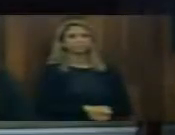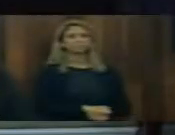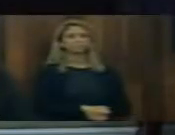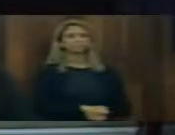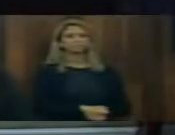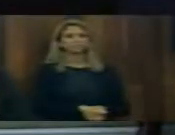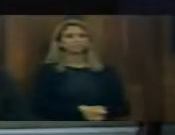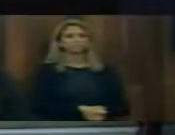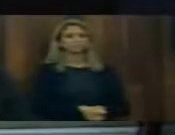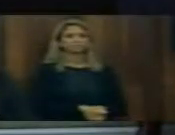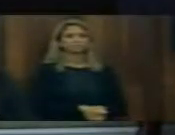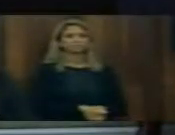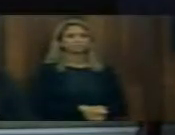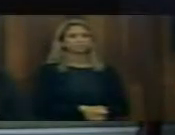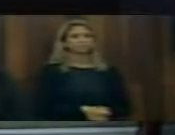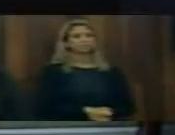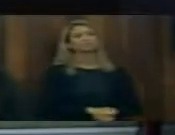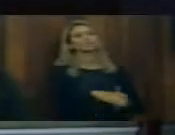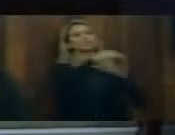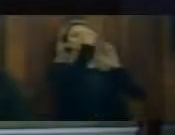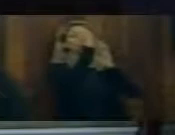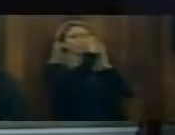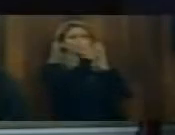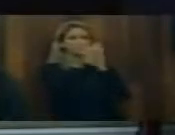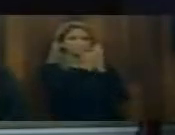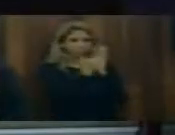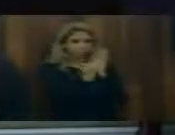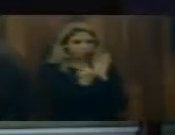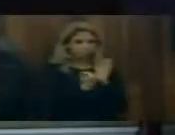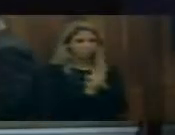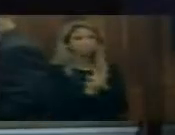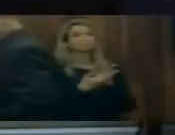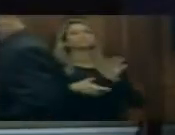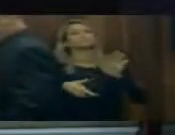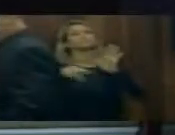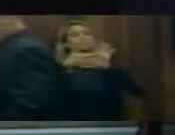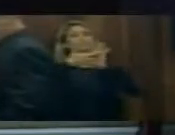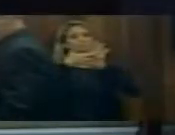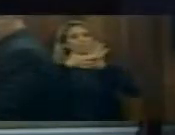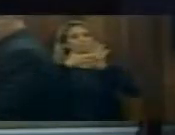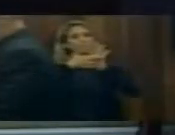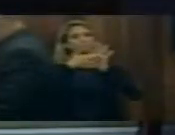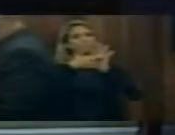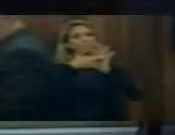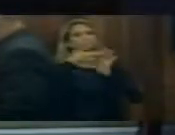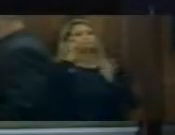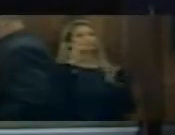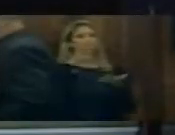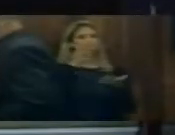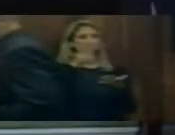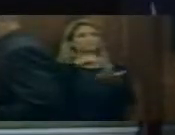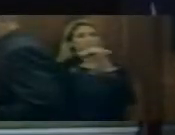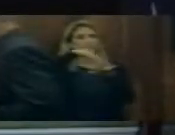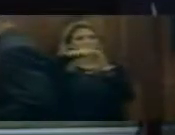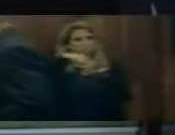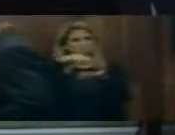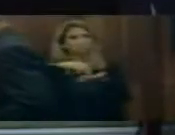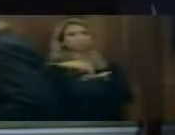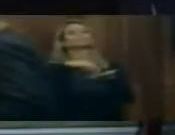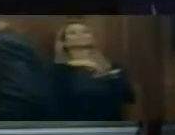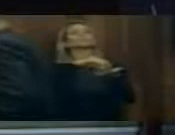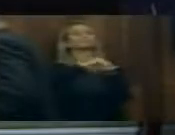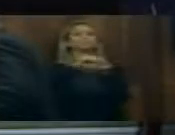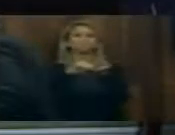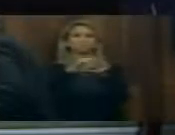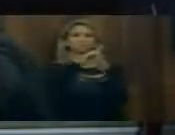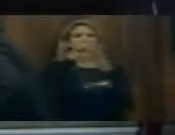Expediente. Em conformidade com o artigo 7.1, item 1 do regimento interno, leitura e apreciação da ata